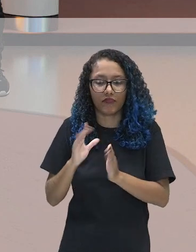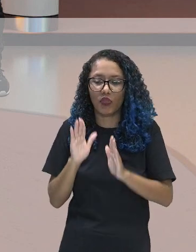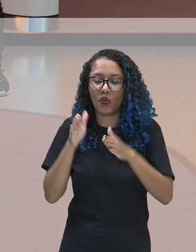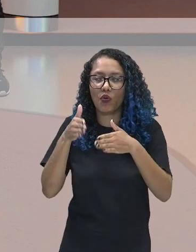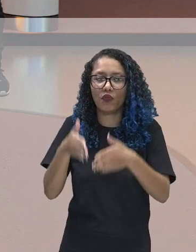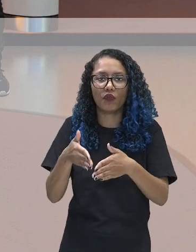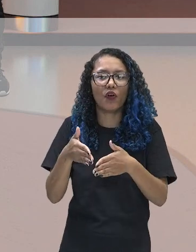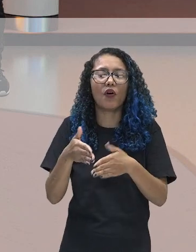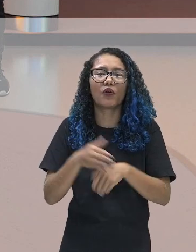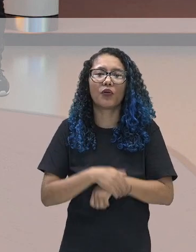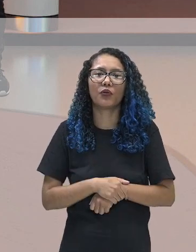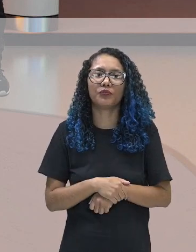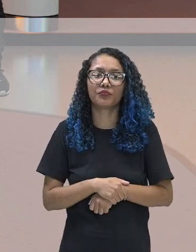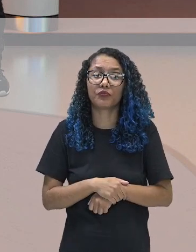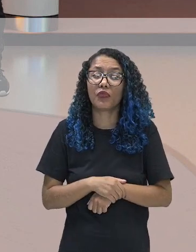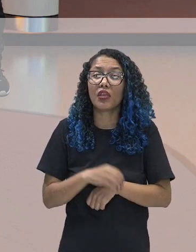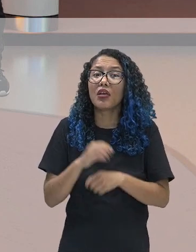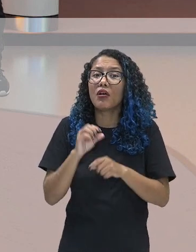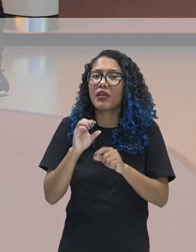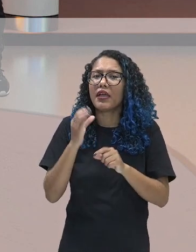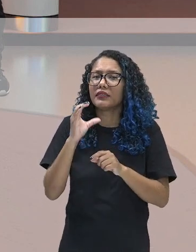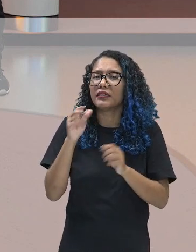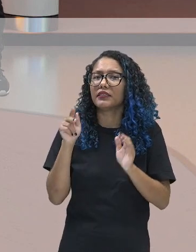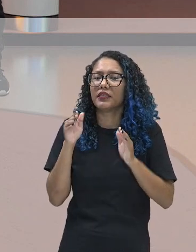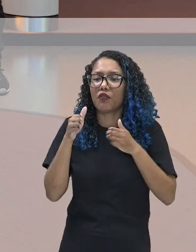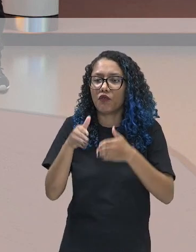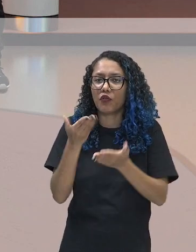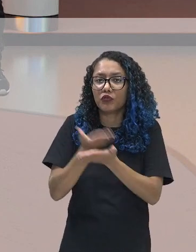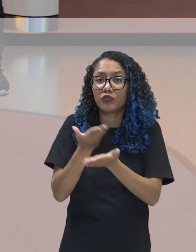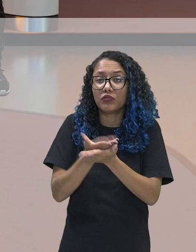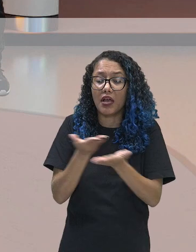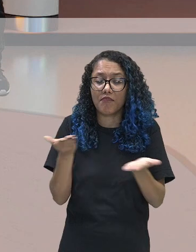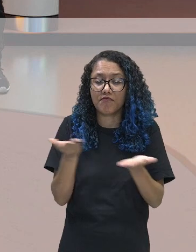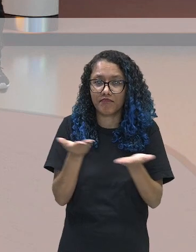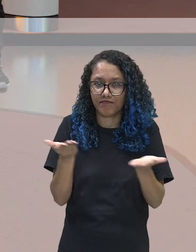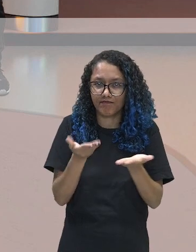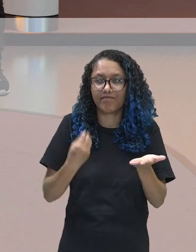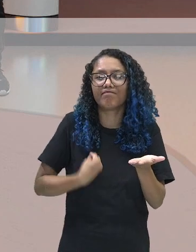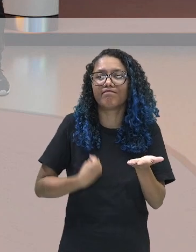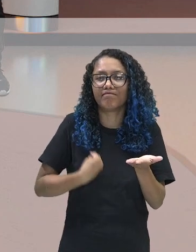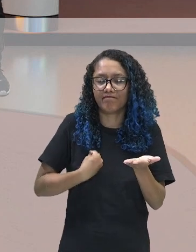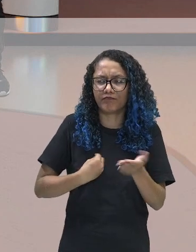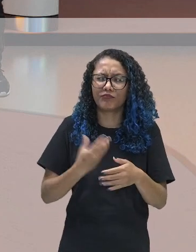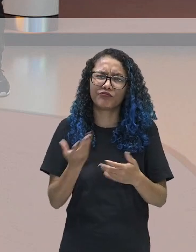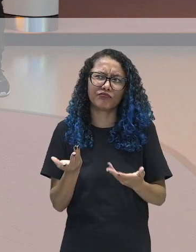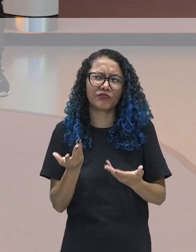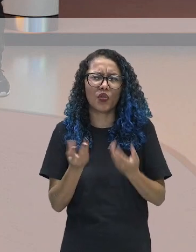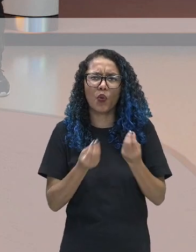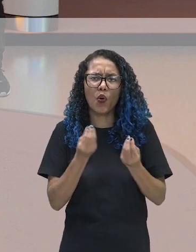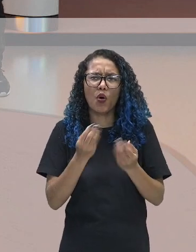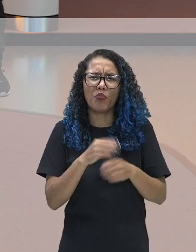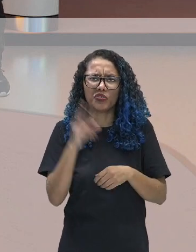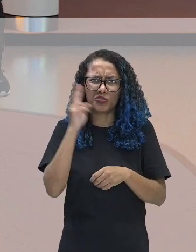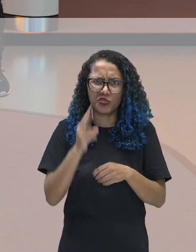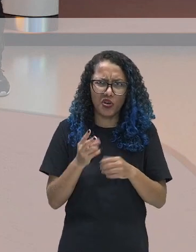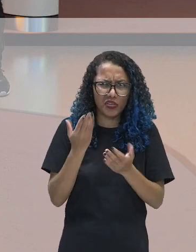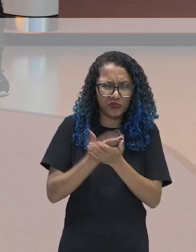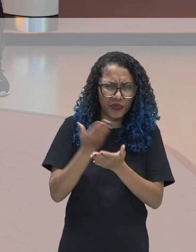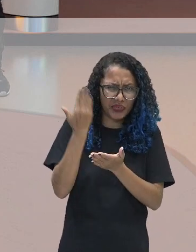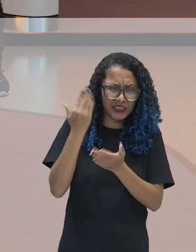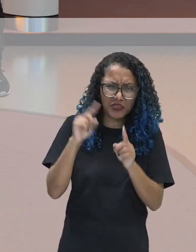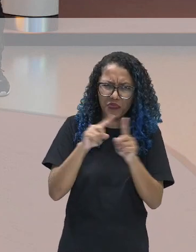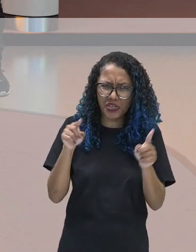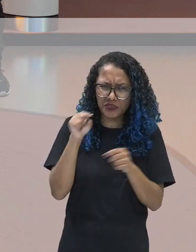é uma ciência do presente. Professor, como assim, professor? Em história a gente estuda o passado e agora o senhor,